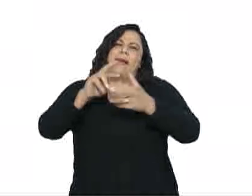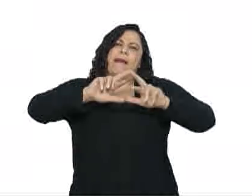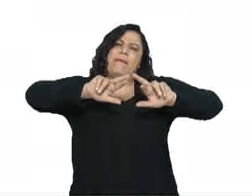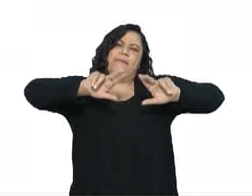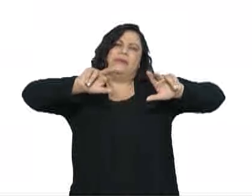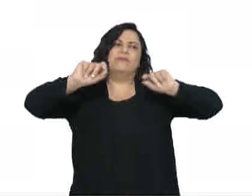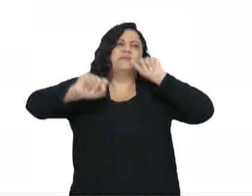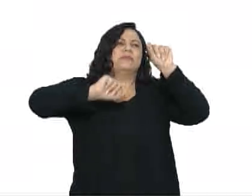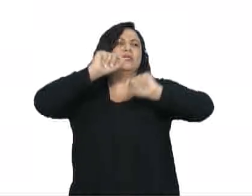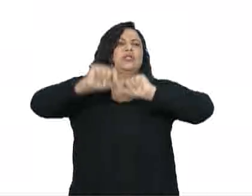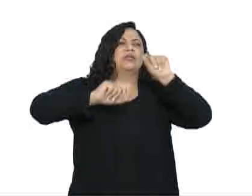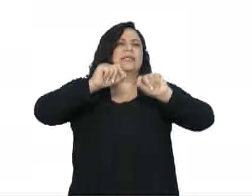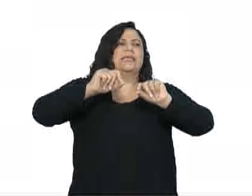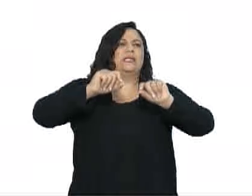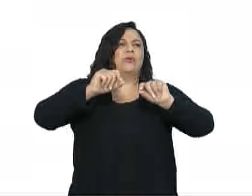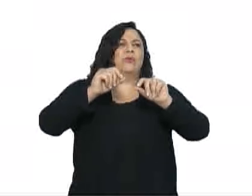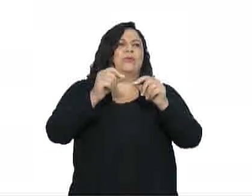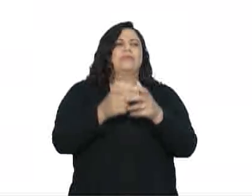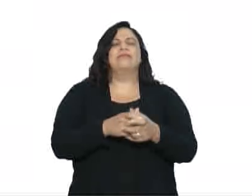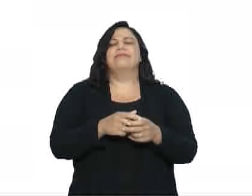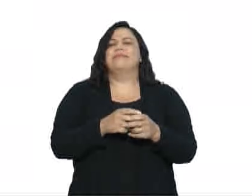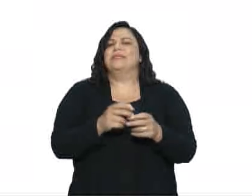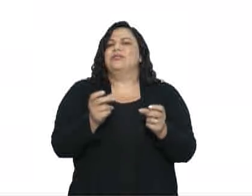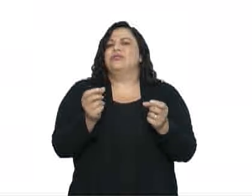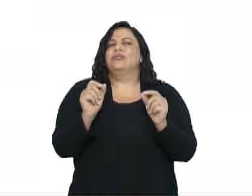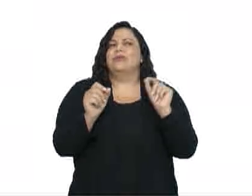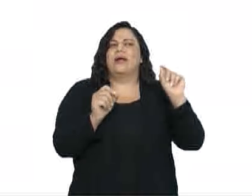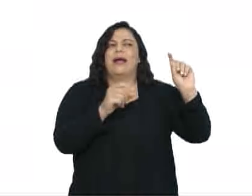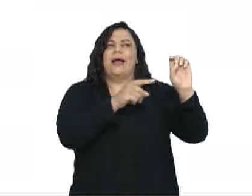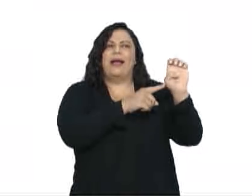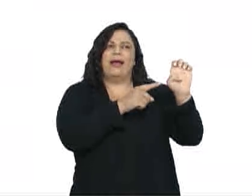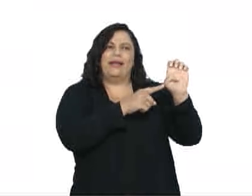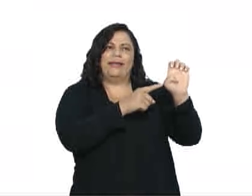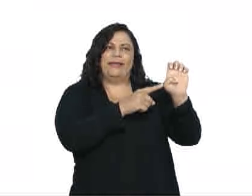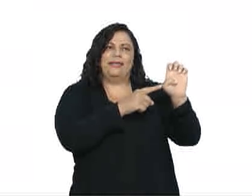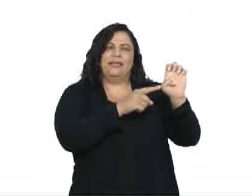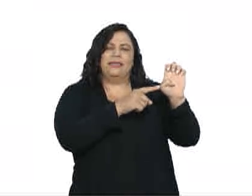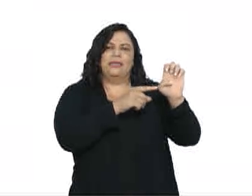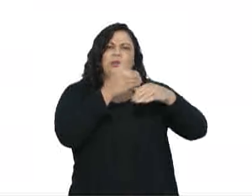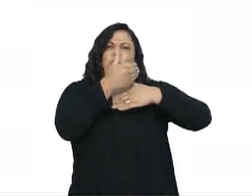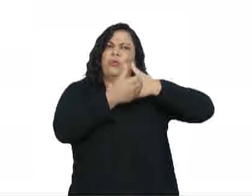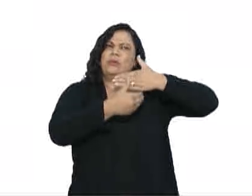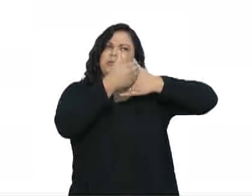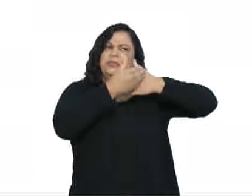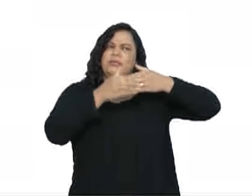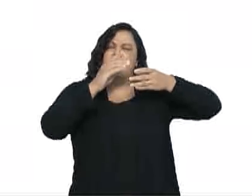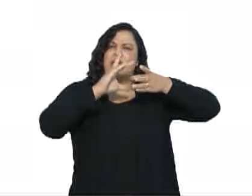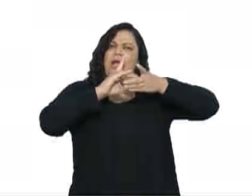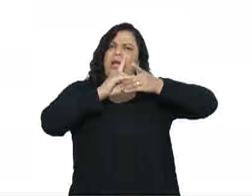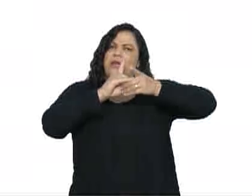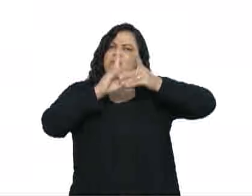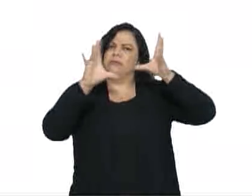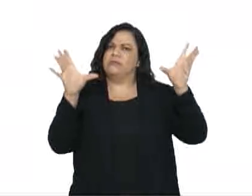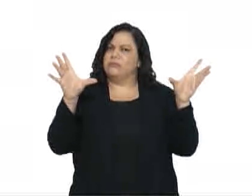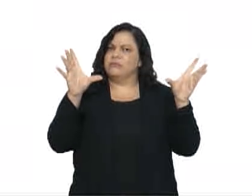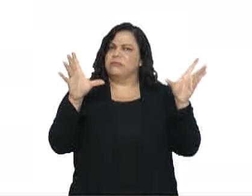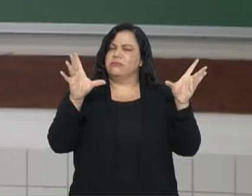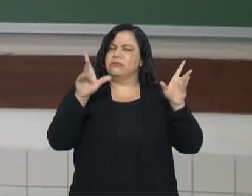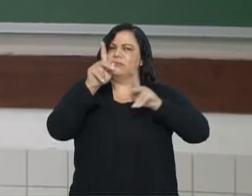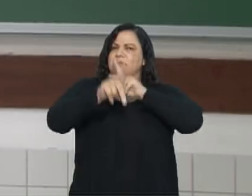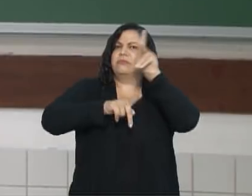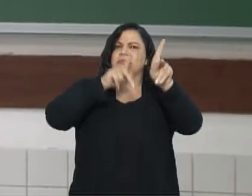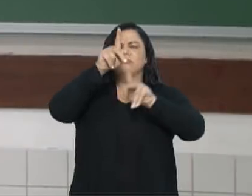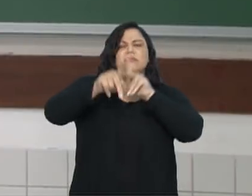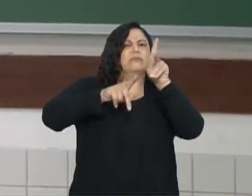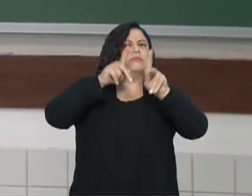isso? Letra E. A presença de um Estado democrático que exaltava a participação popular.